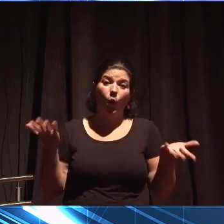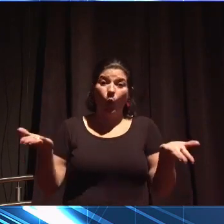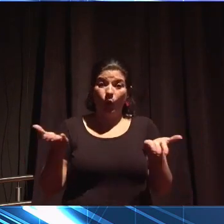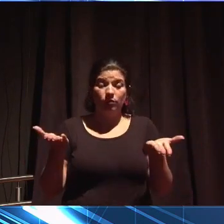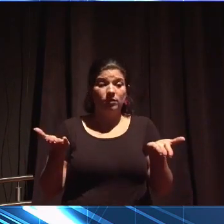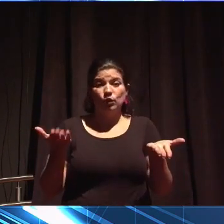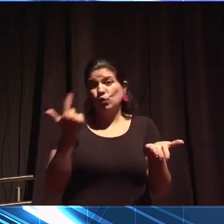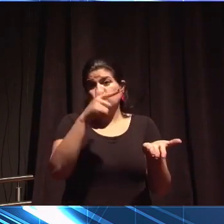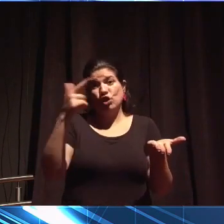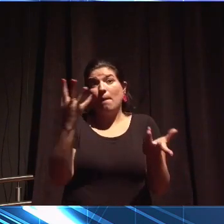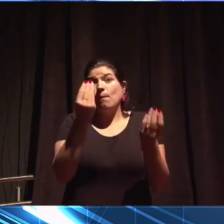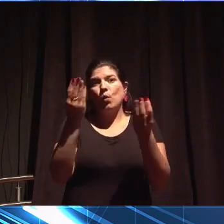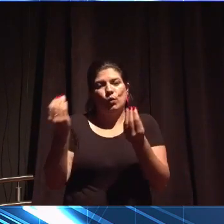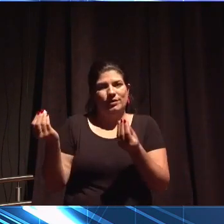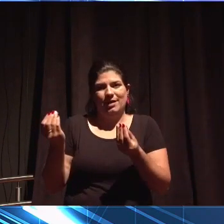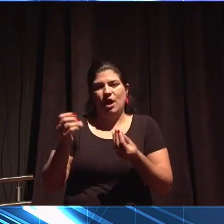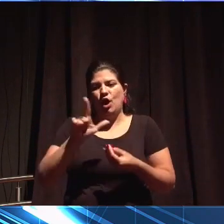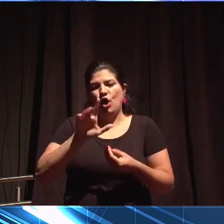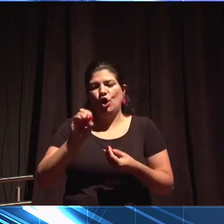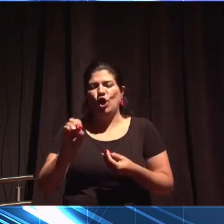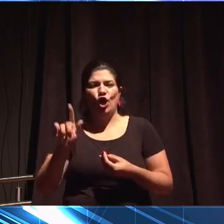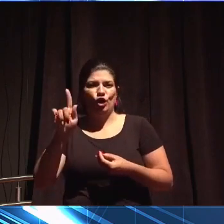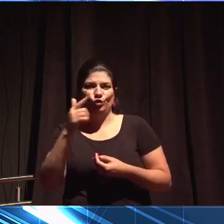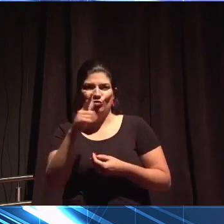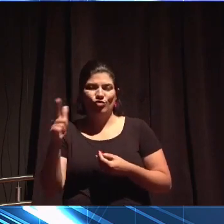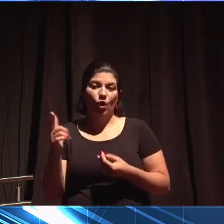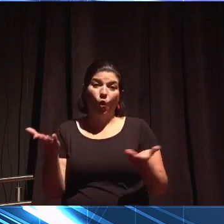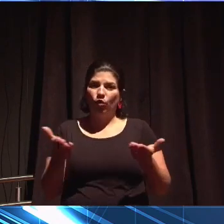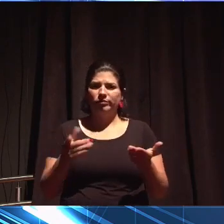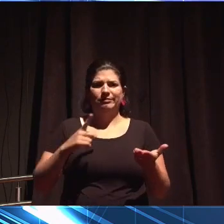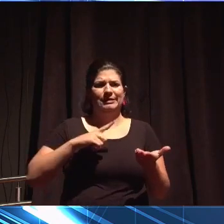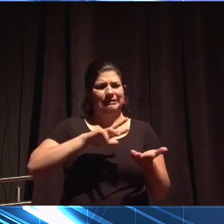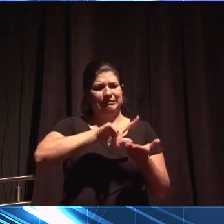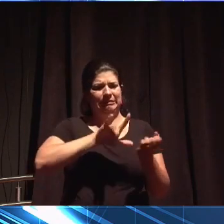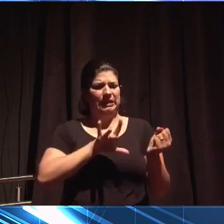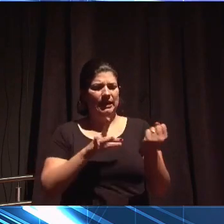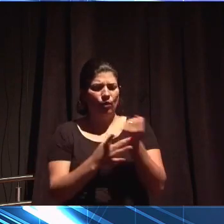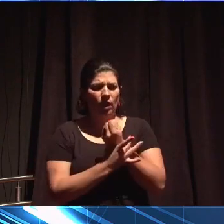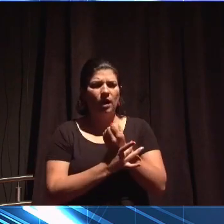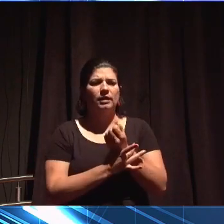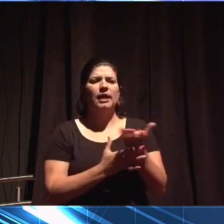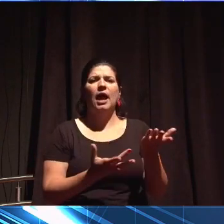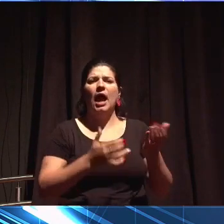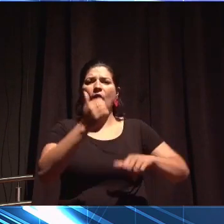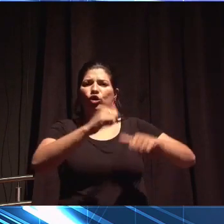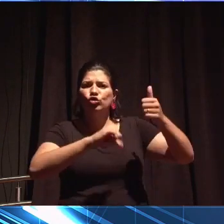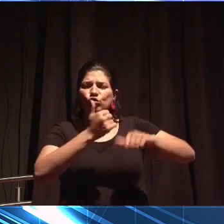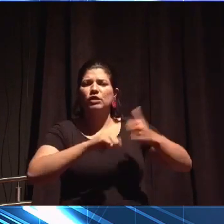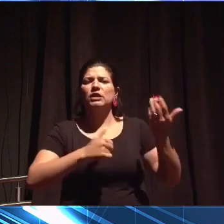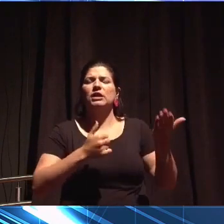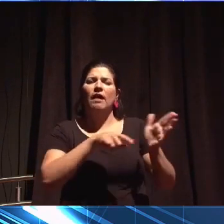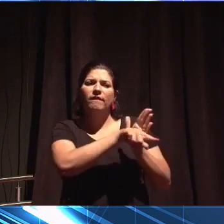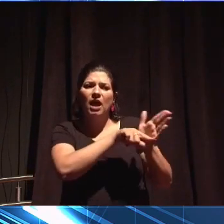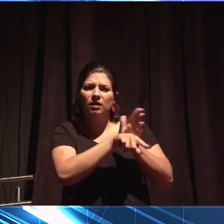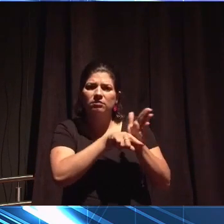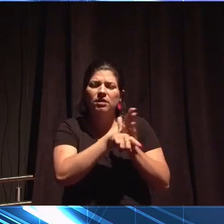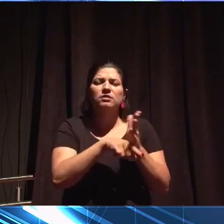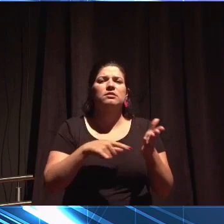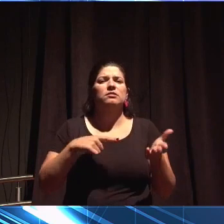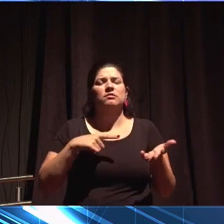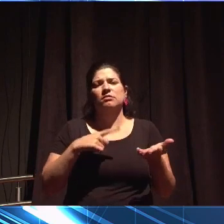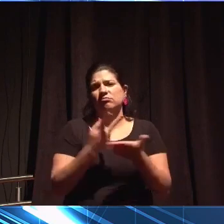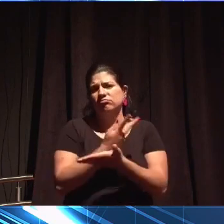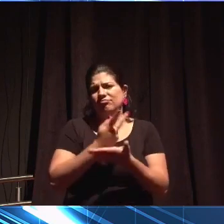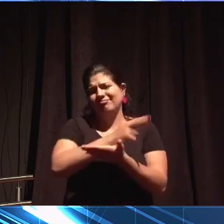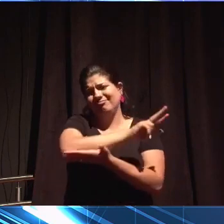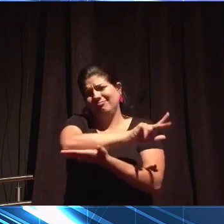opções de log, né? Hoje em dia a gente loga a métrica, a gente loga questões de segurança, auditoria, log de debug, log de error